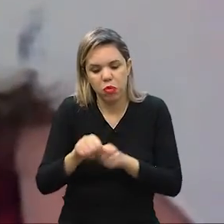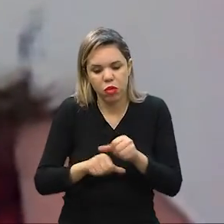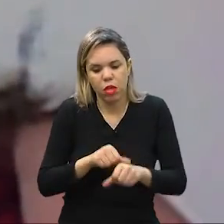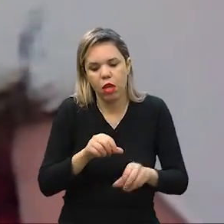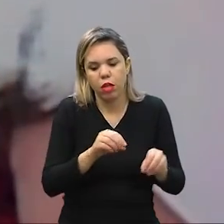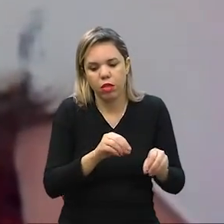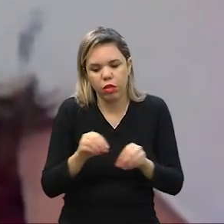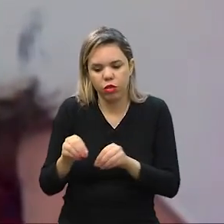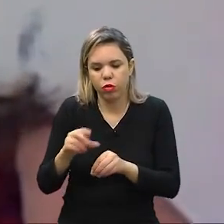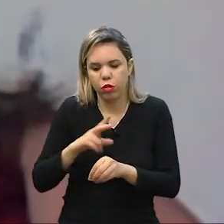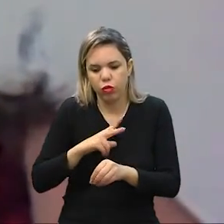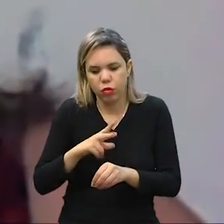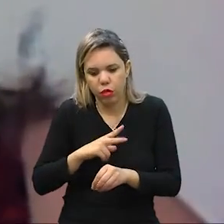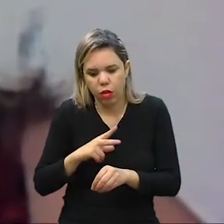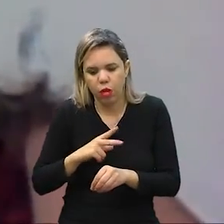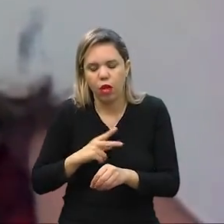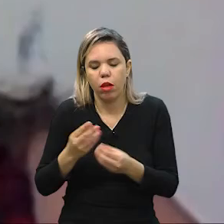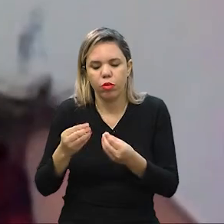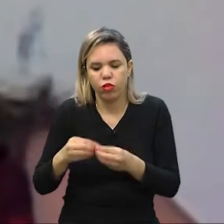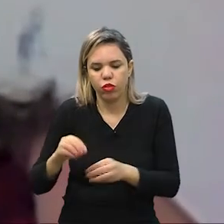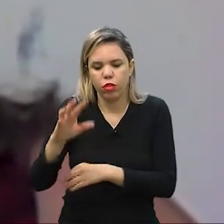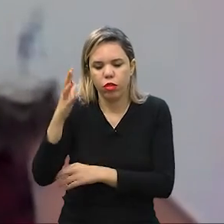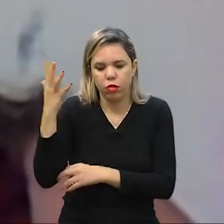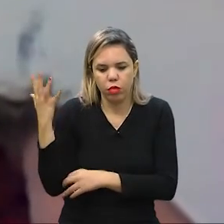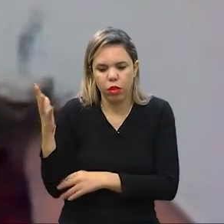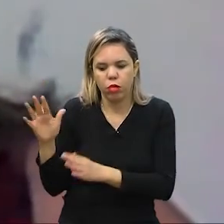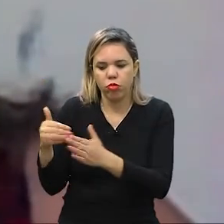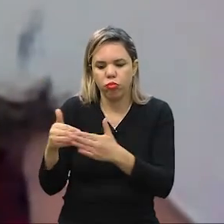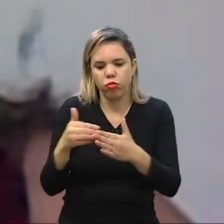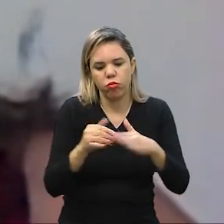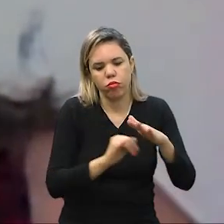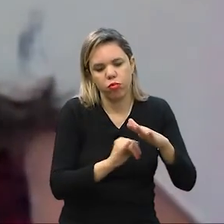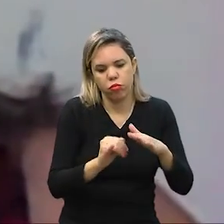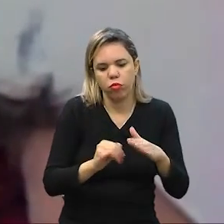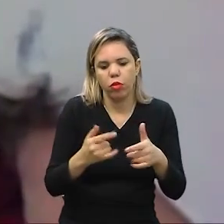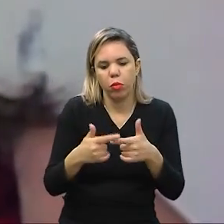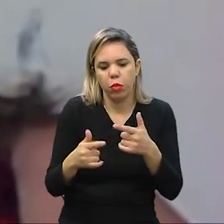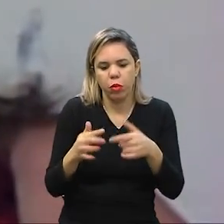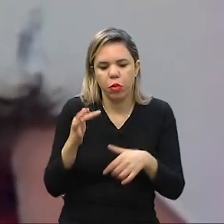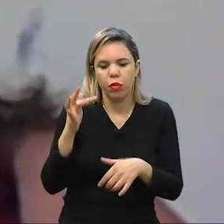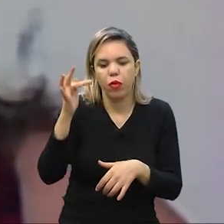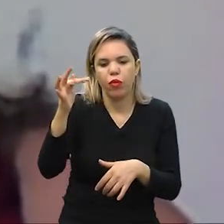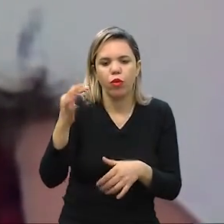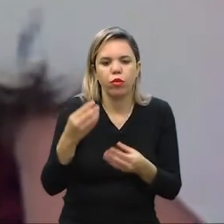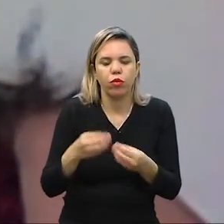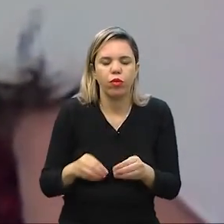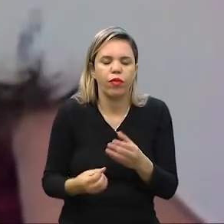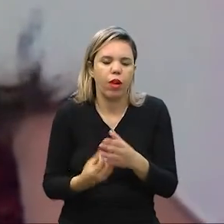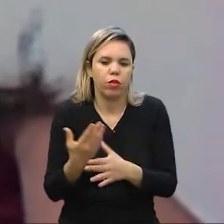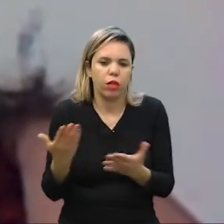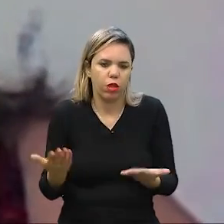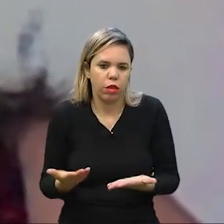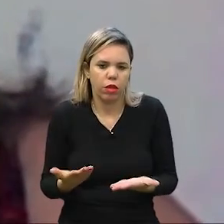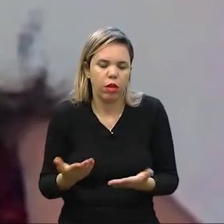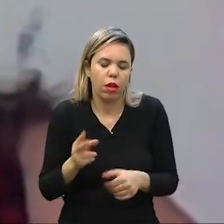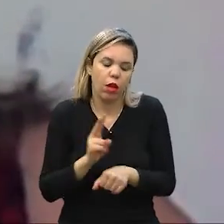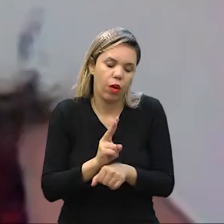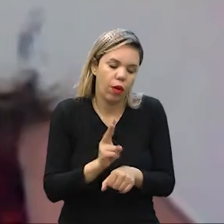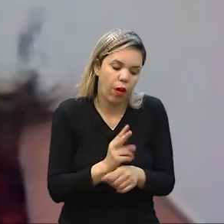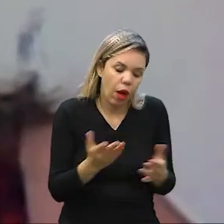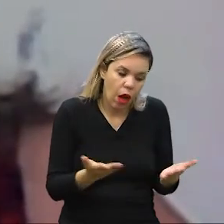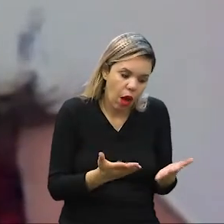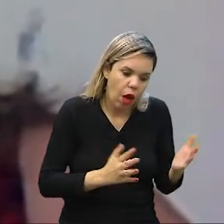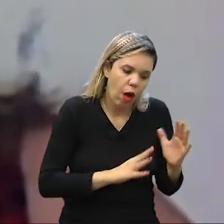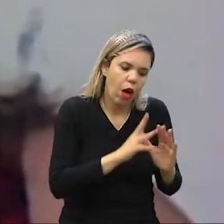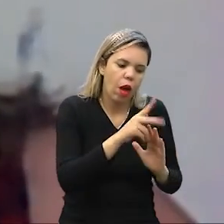vão ter reflexos bastante profundos para o futuro, porque a gente faz a conservação do